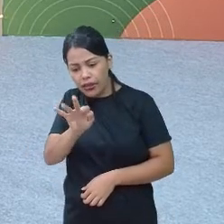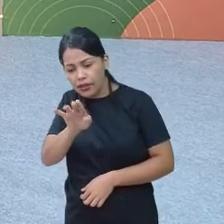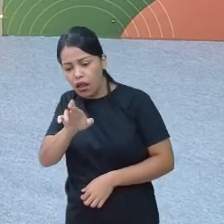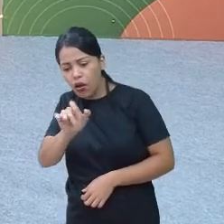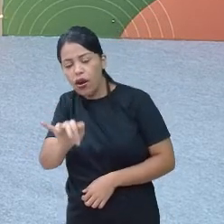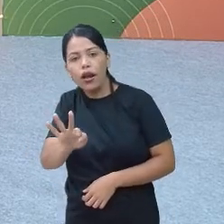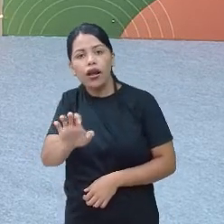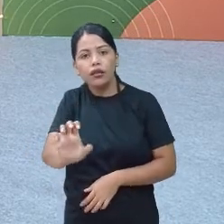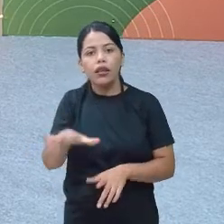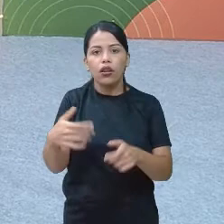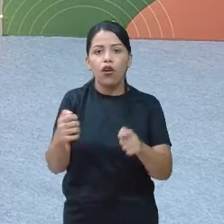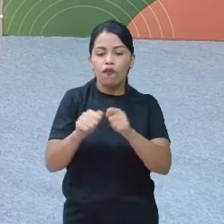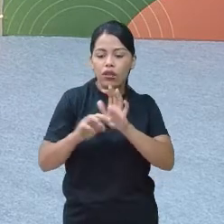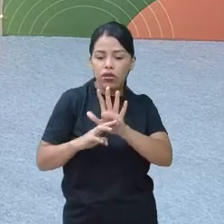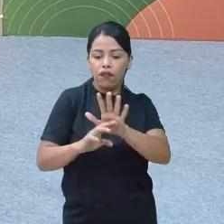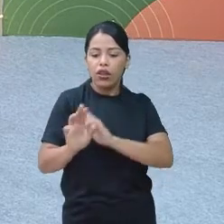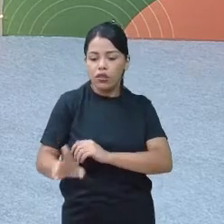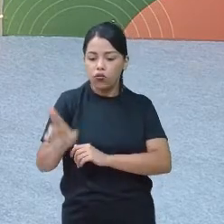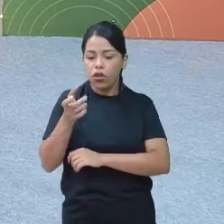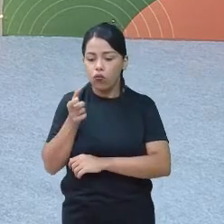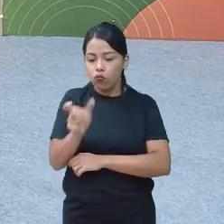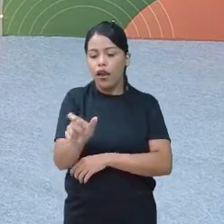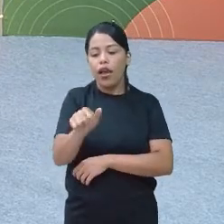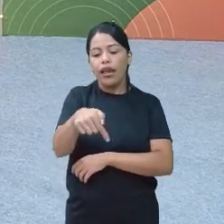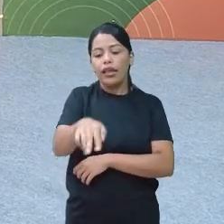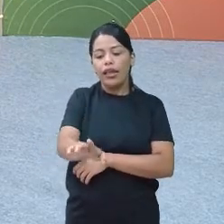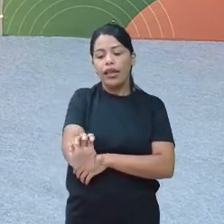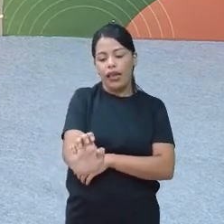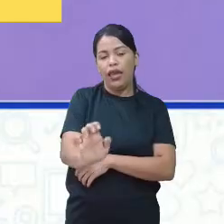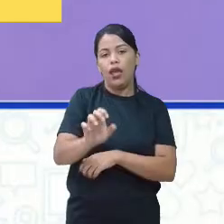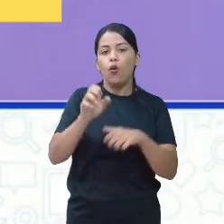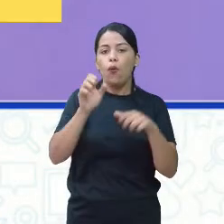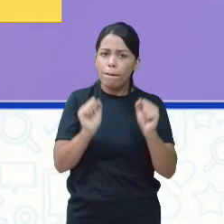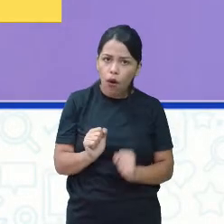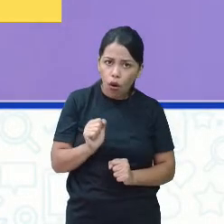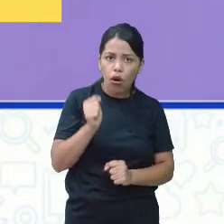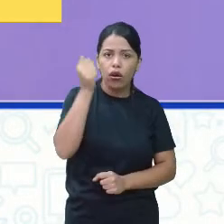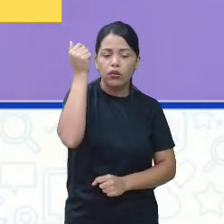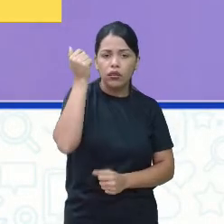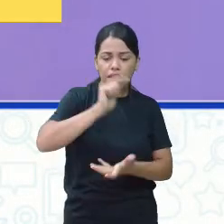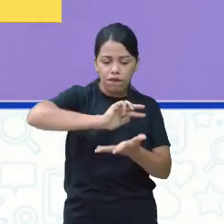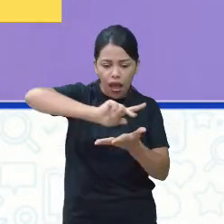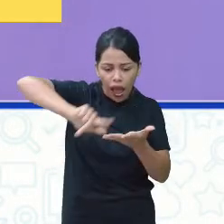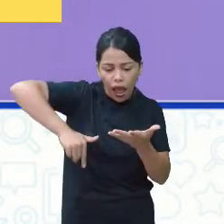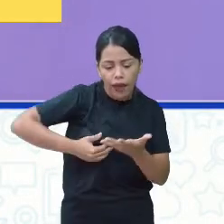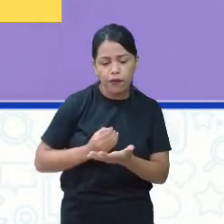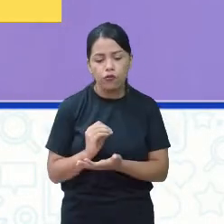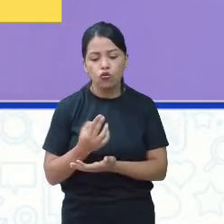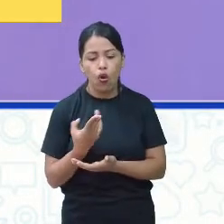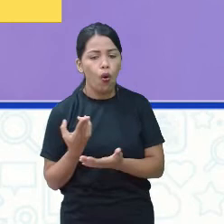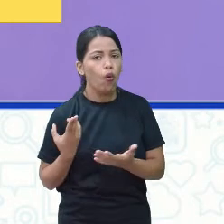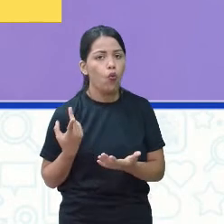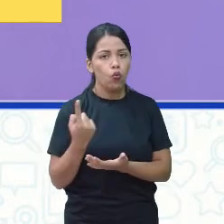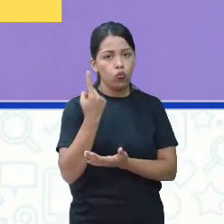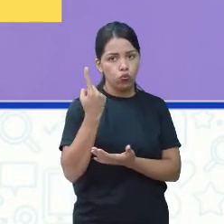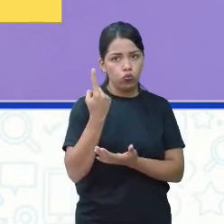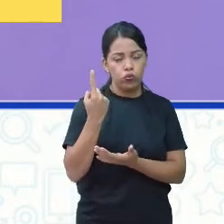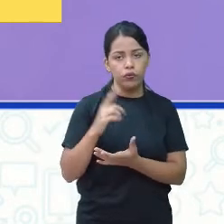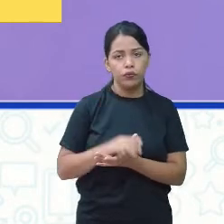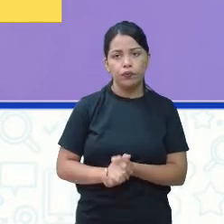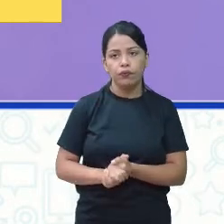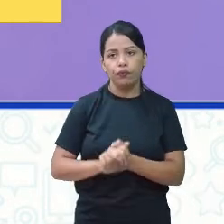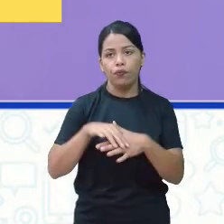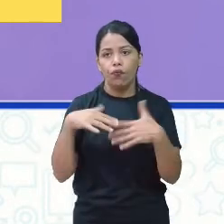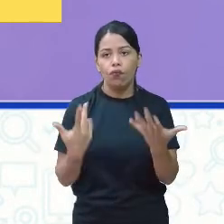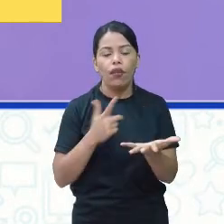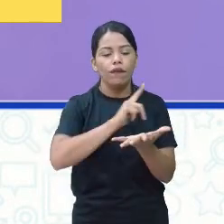faço essa referência. Eles podem ser variáveis ou invariáveis. Os variáveis são esses que estão aí